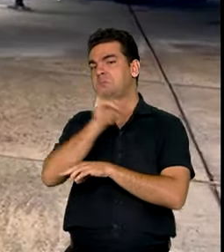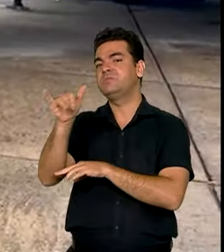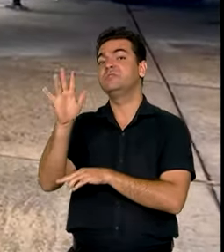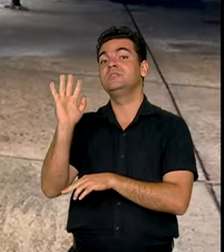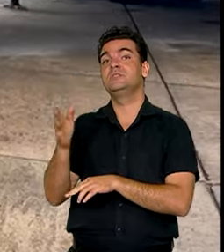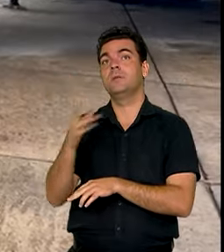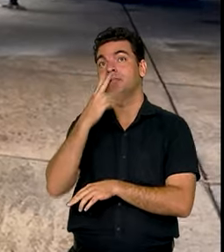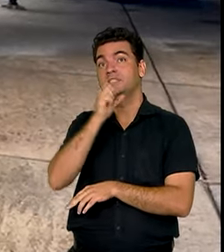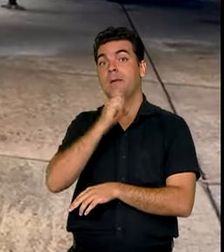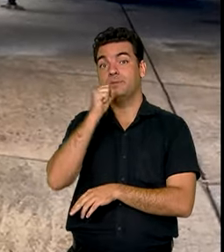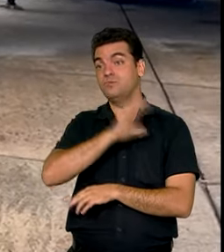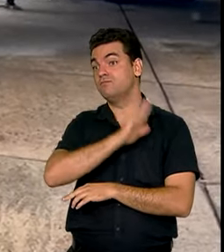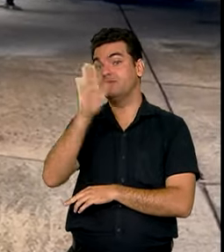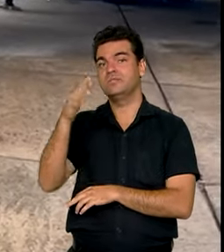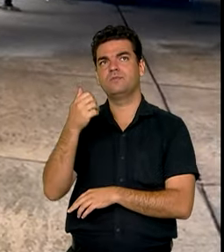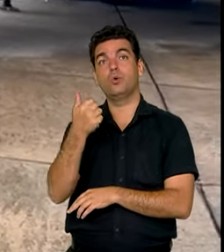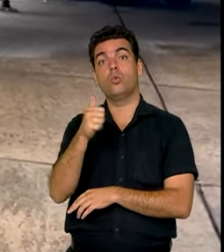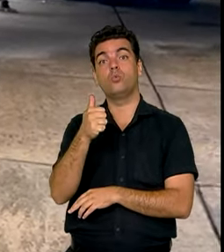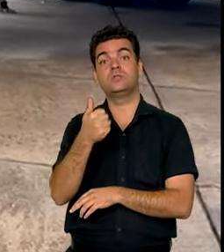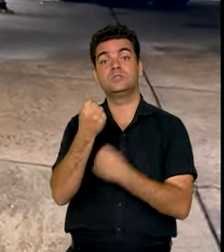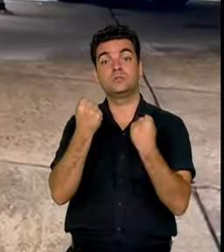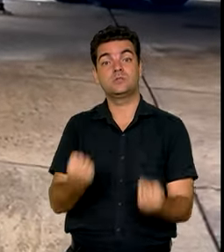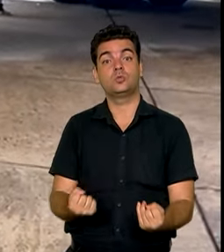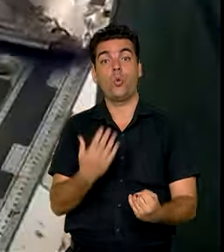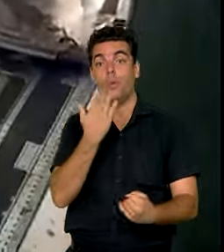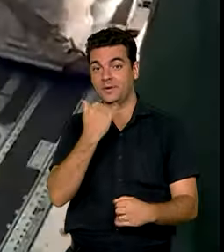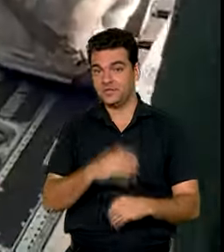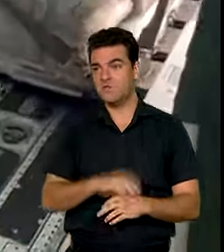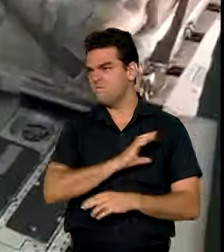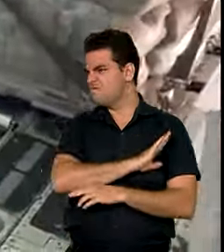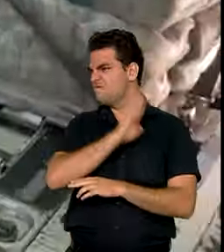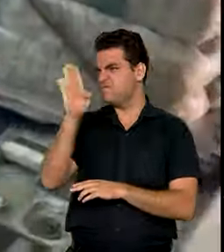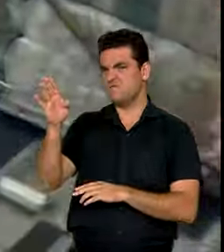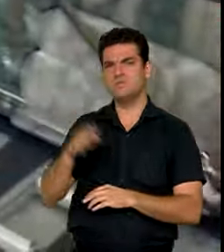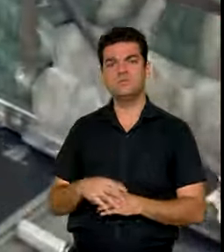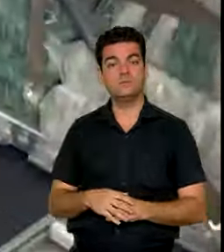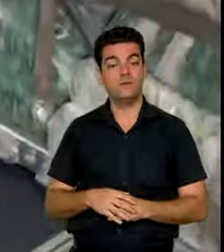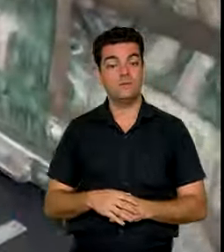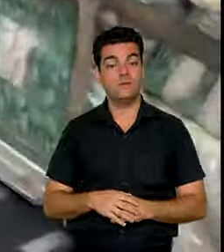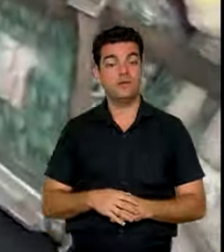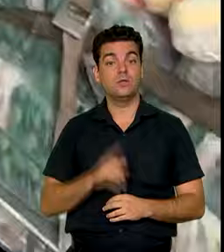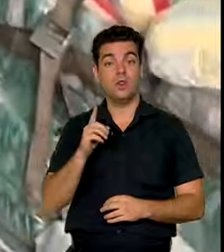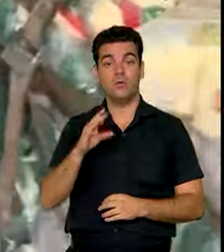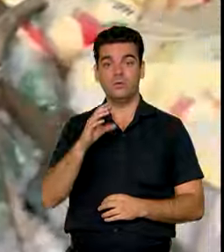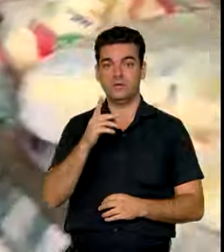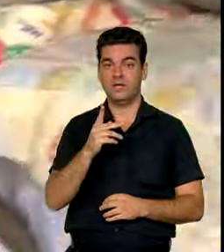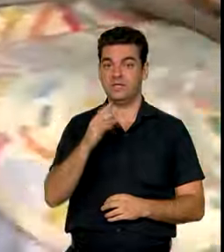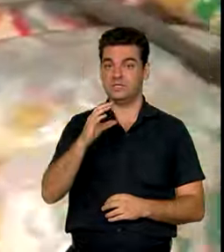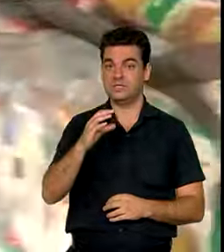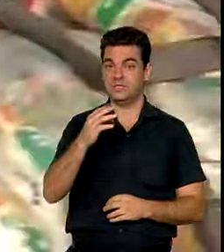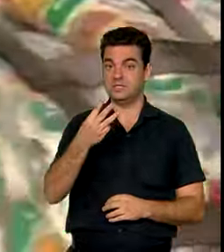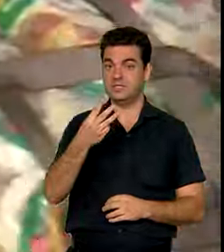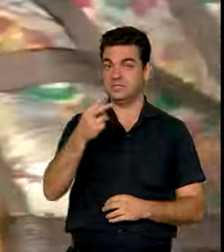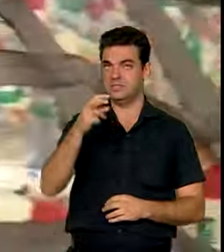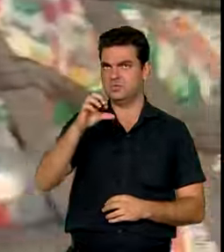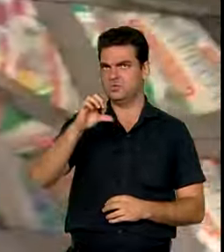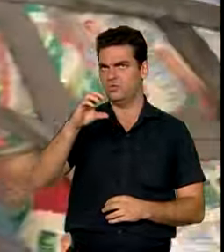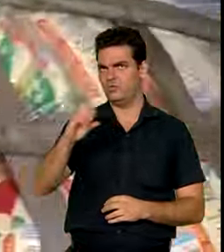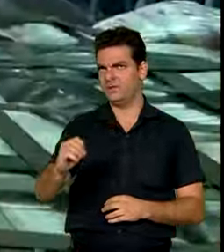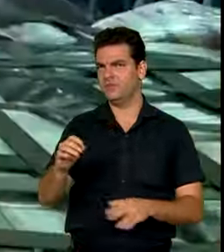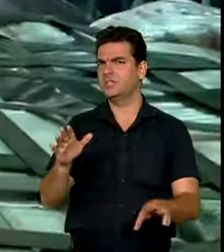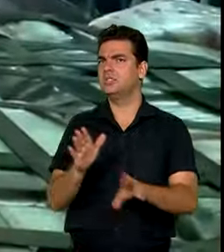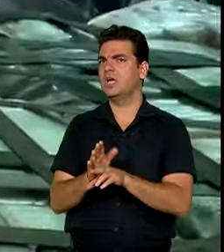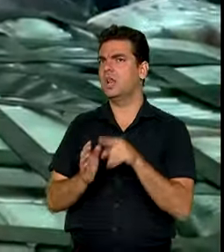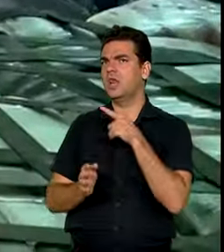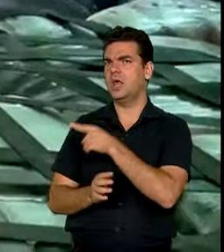do Brasil no sábado, levando 11 toneladas de alimentos. A previsão é que o KC-390 pouse em